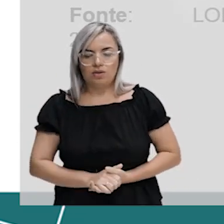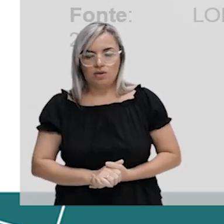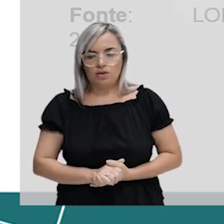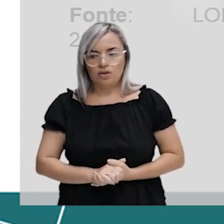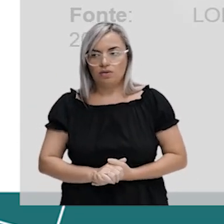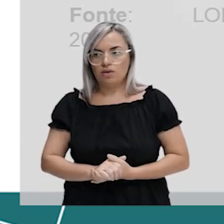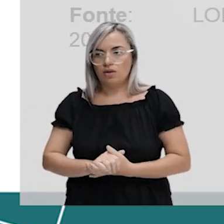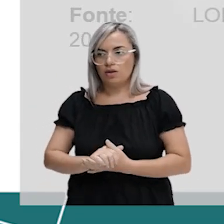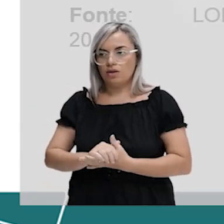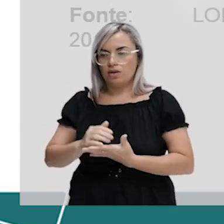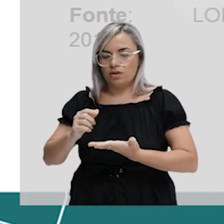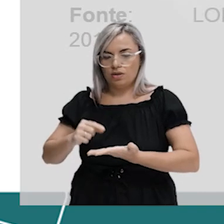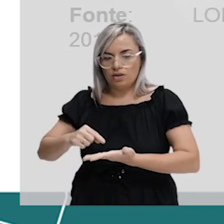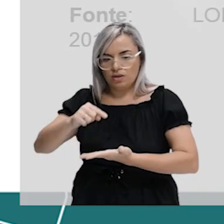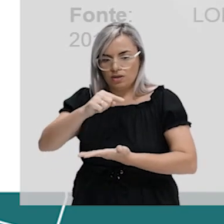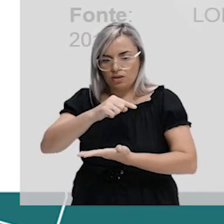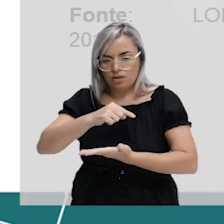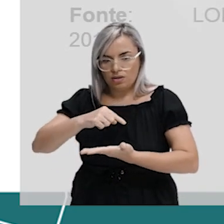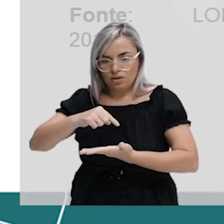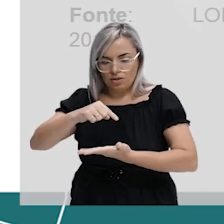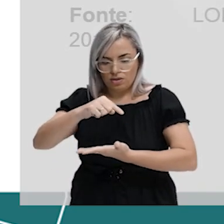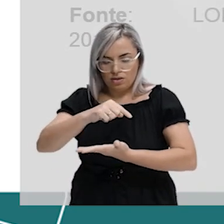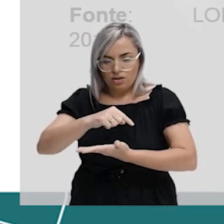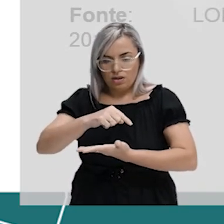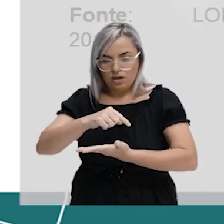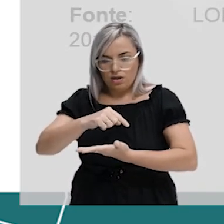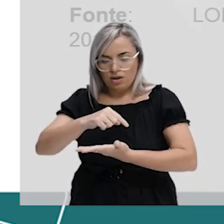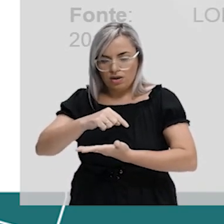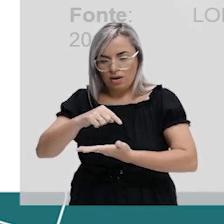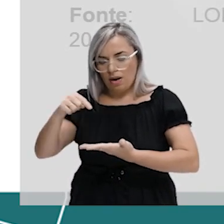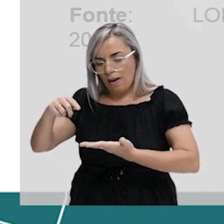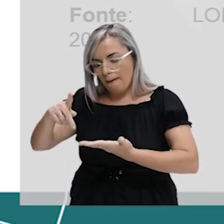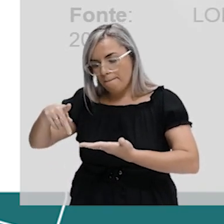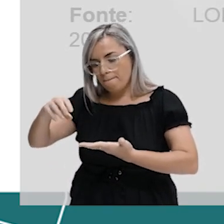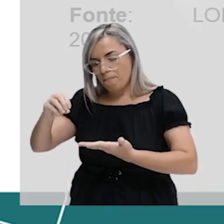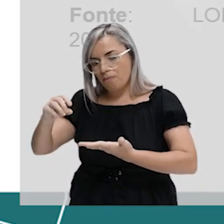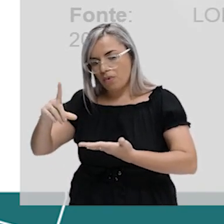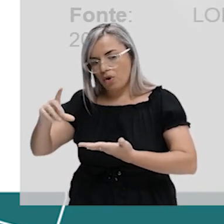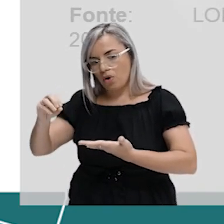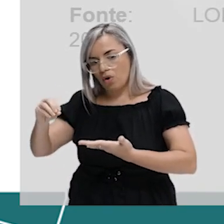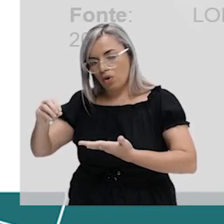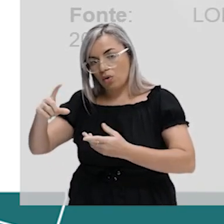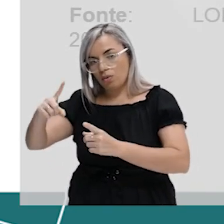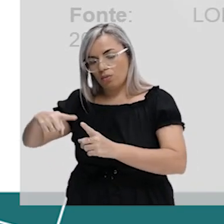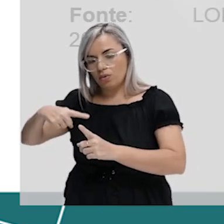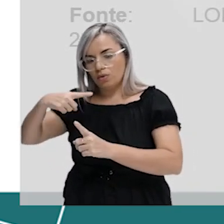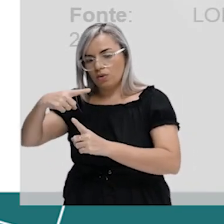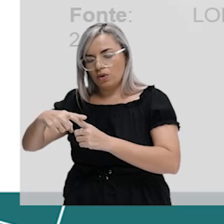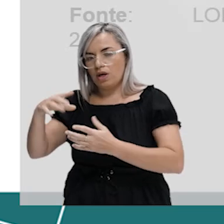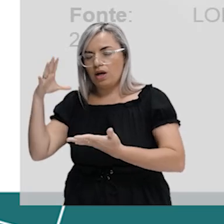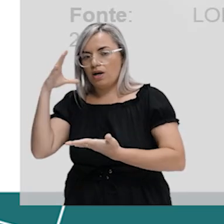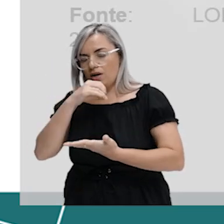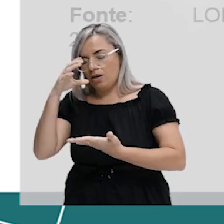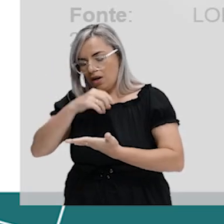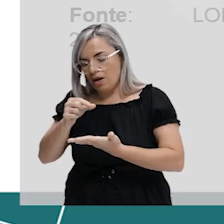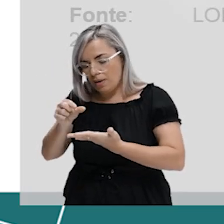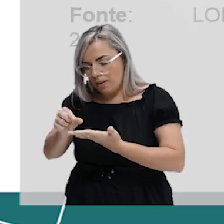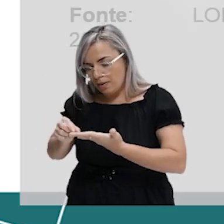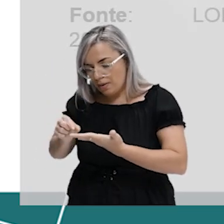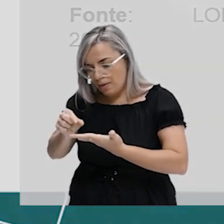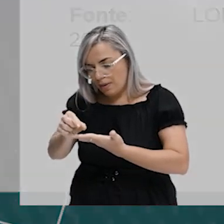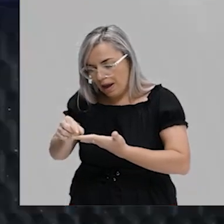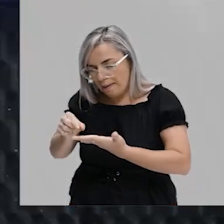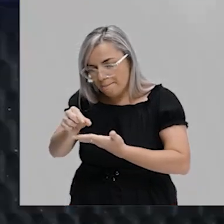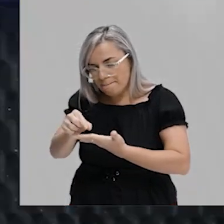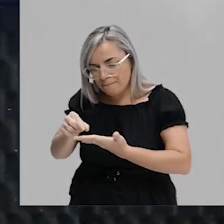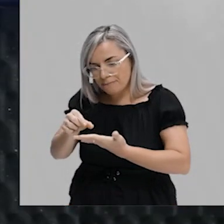polo positivo, ela, como tem fragmentos menores, ela migrou mais rápido, então chegou mais próximo do polo positivo,